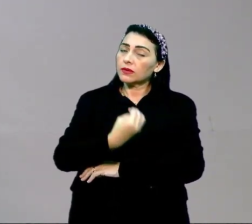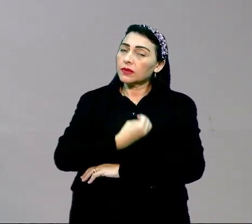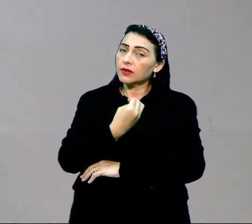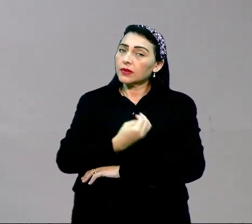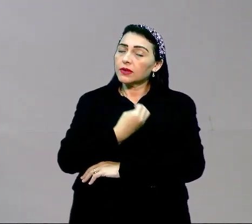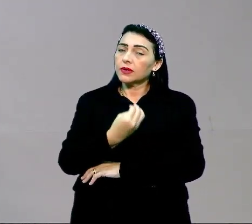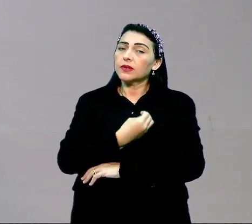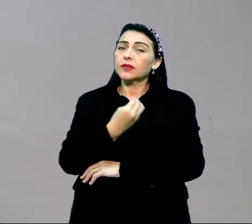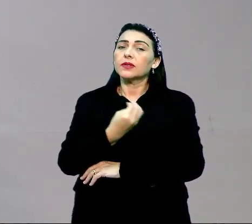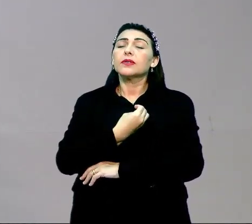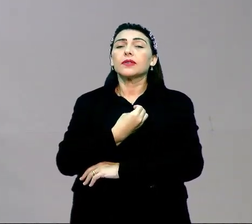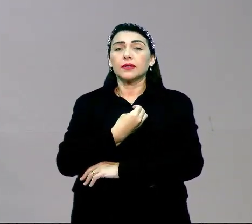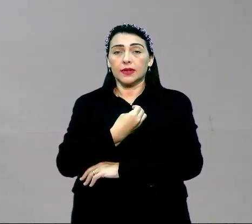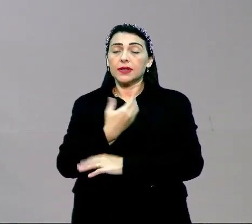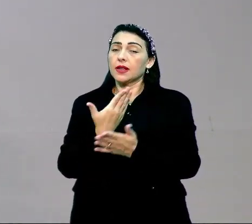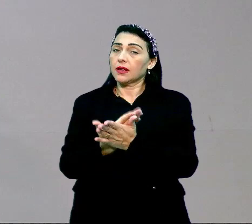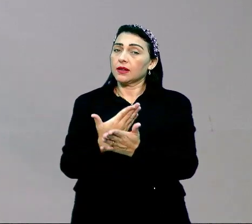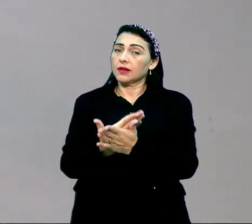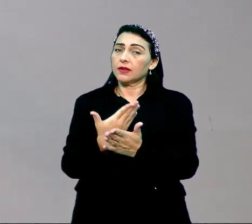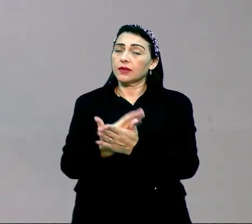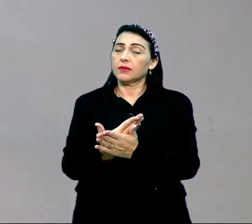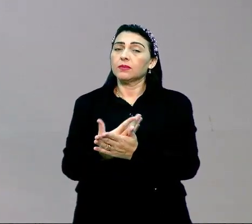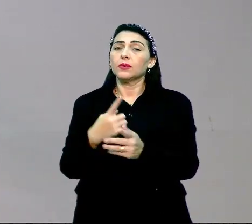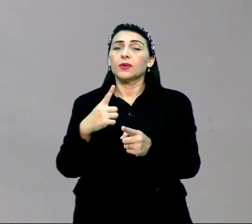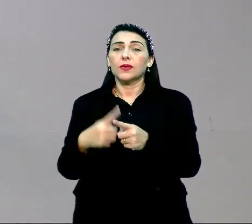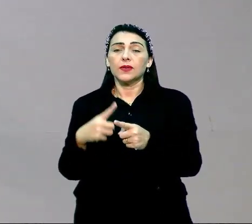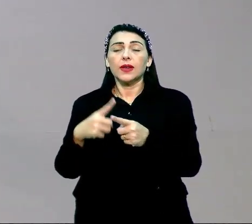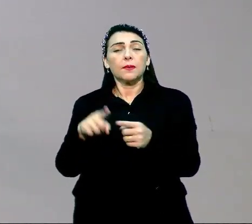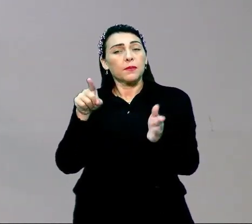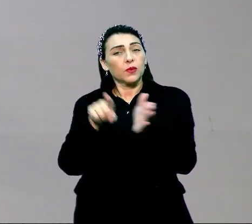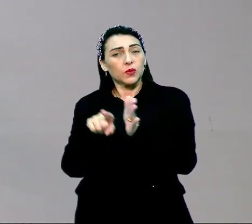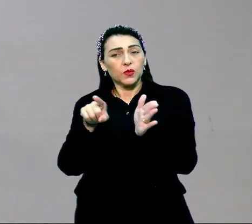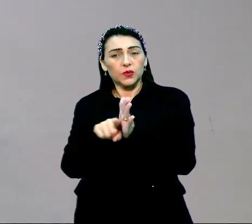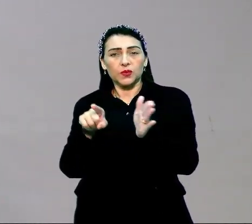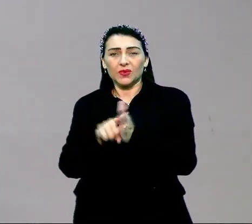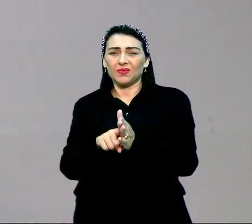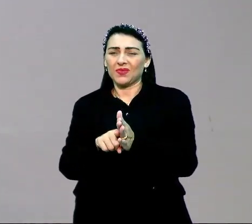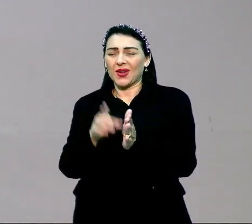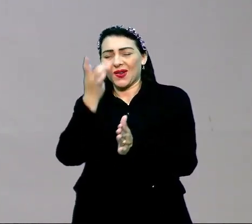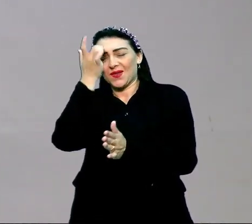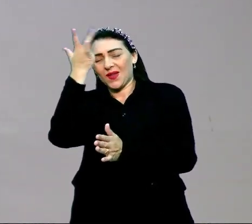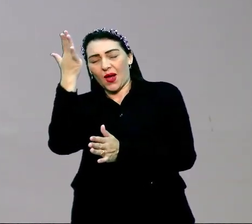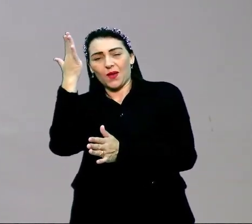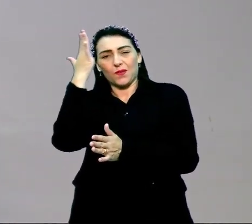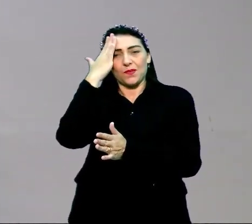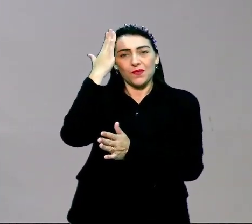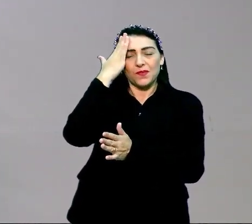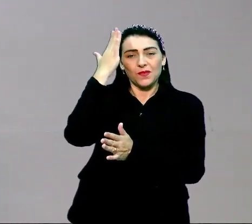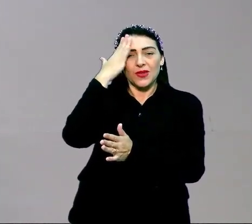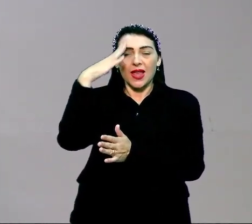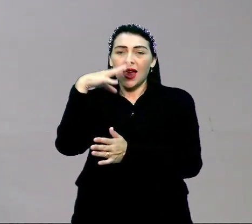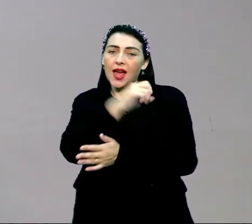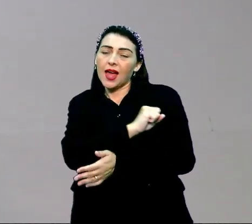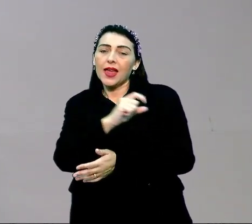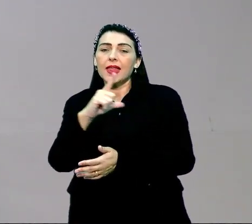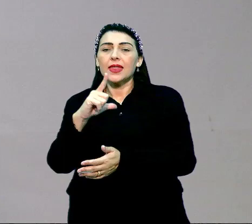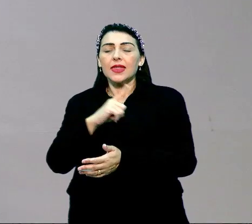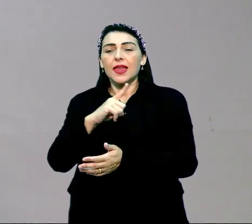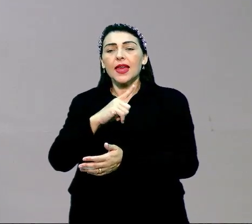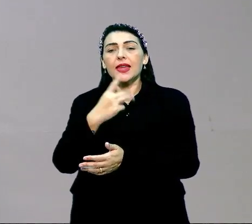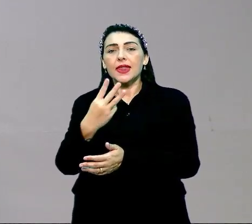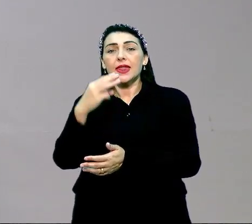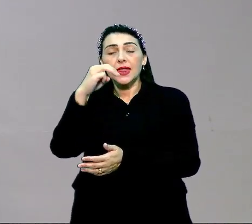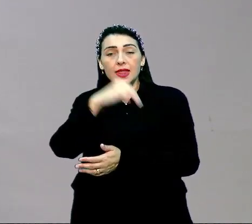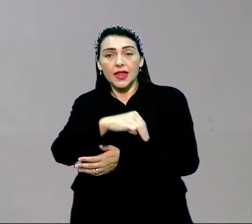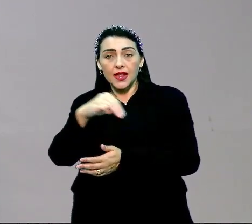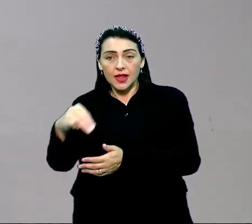ser o fator crucial dessa aula, porque a gente pegou a questão, e isso aqui, claro que eu manjo rapidinho, lembra que a gente tem mais ou menos uns 3 minutos